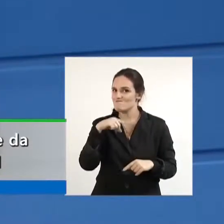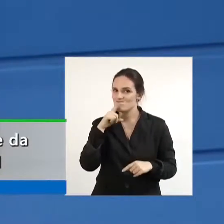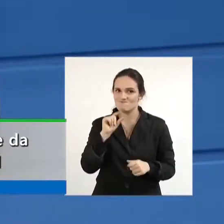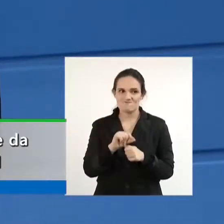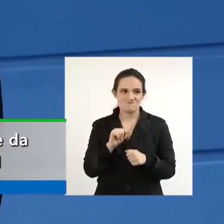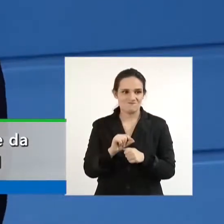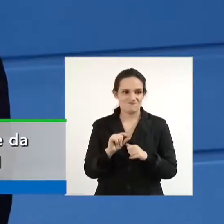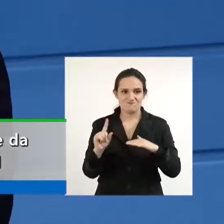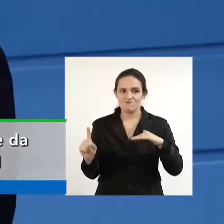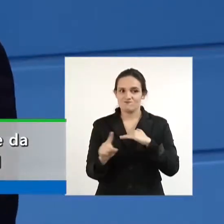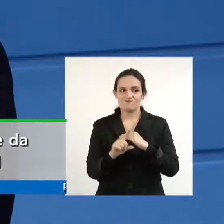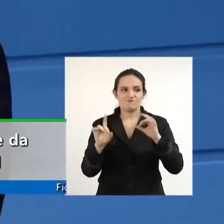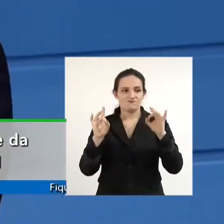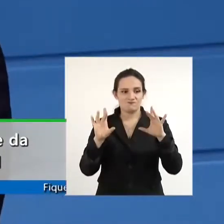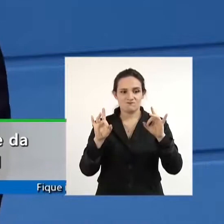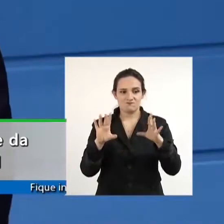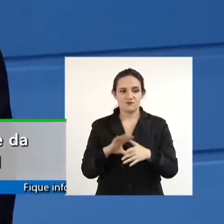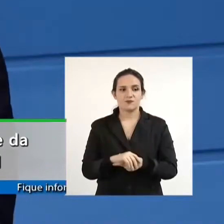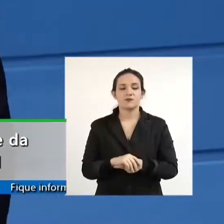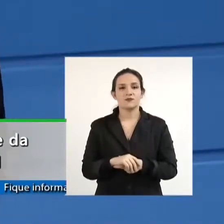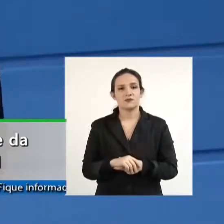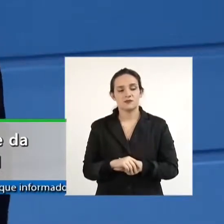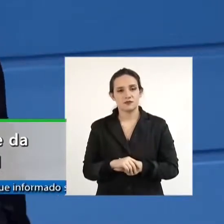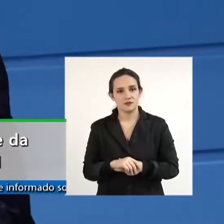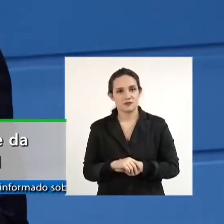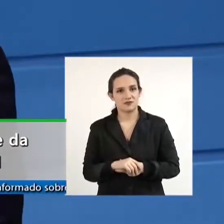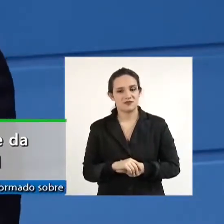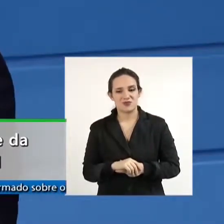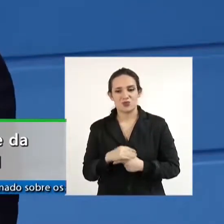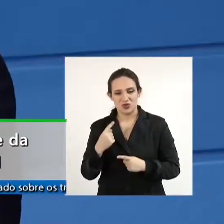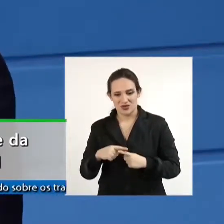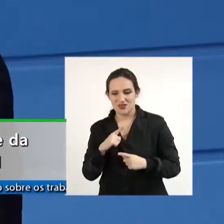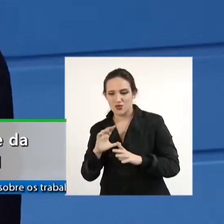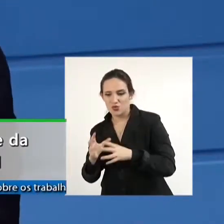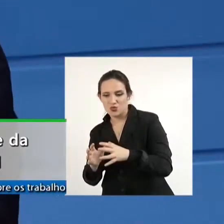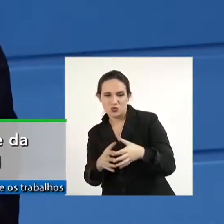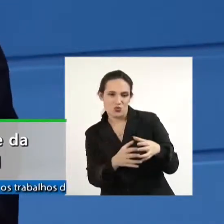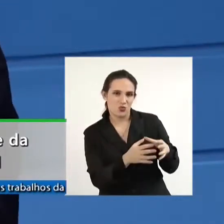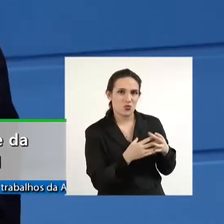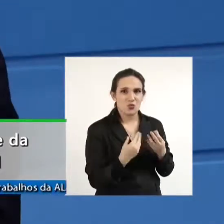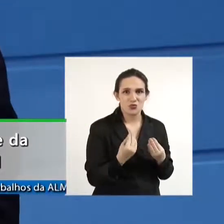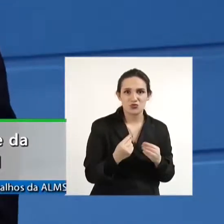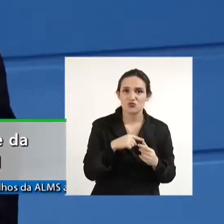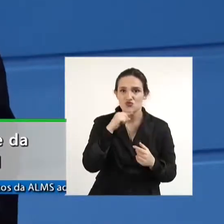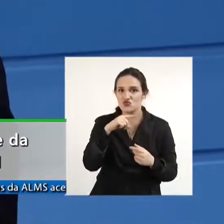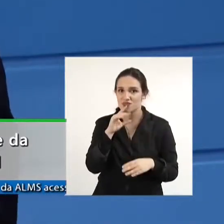atendimento especializado para esses segmentos da população.